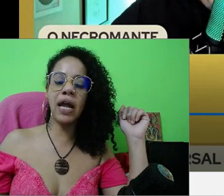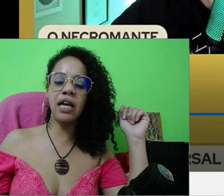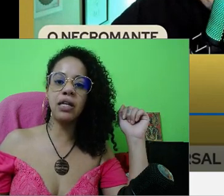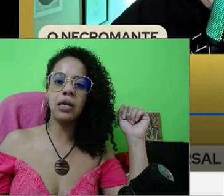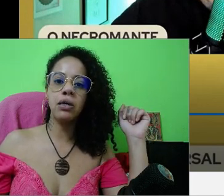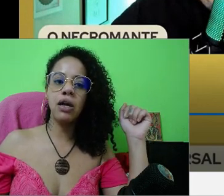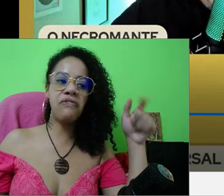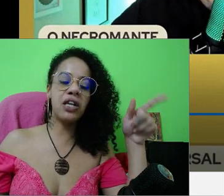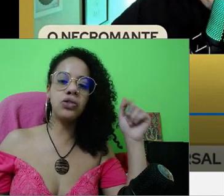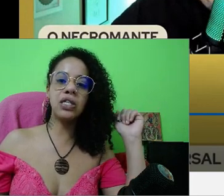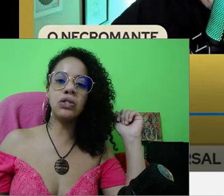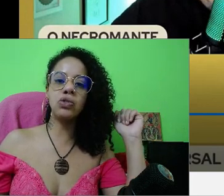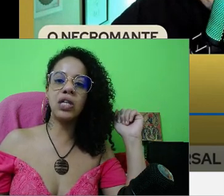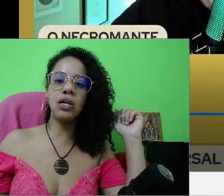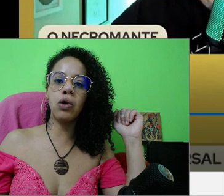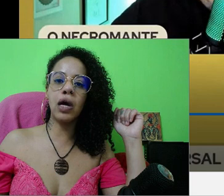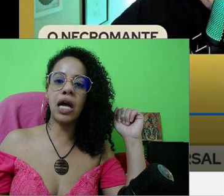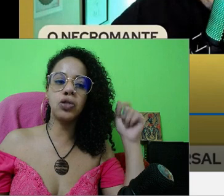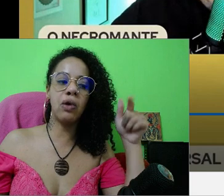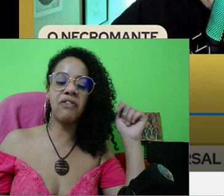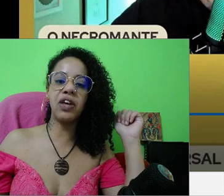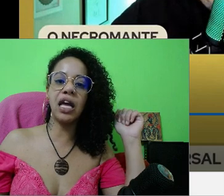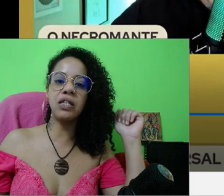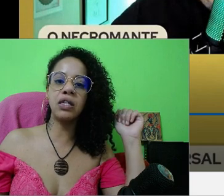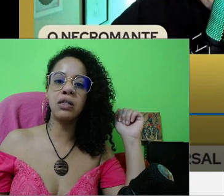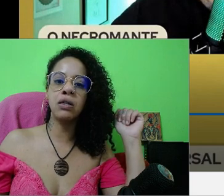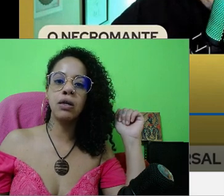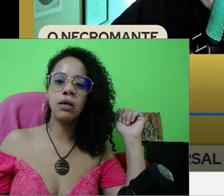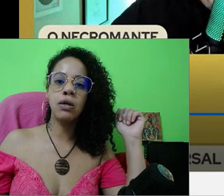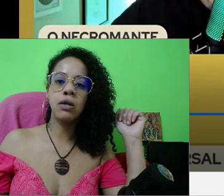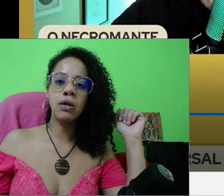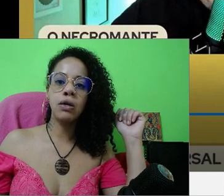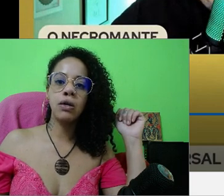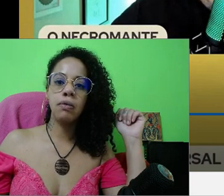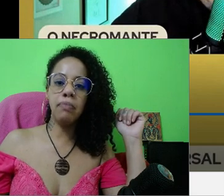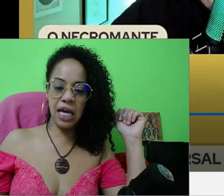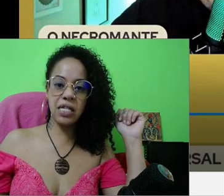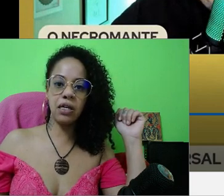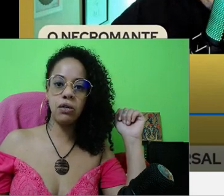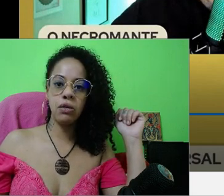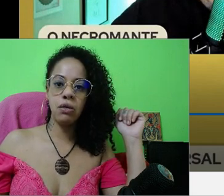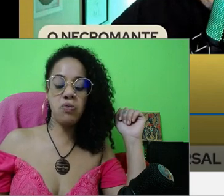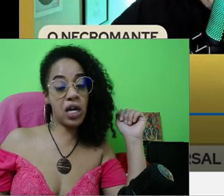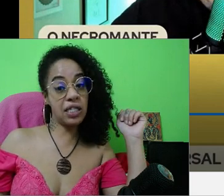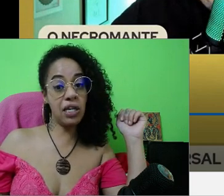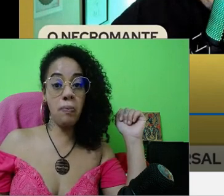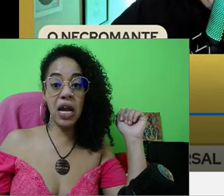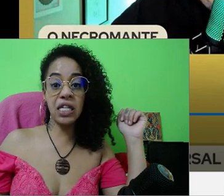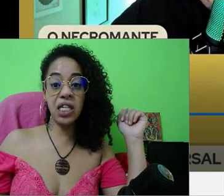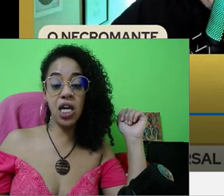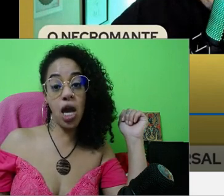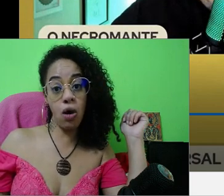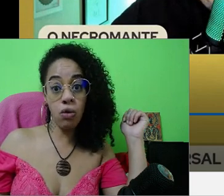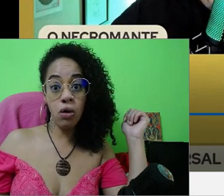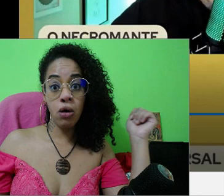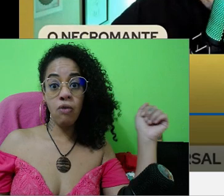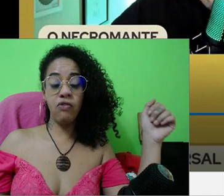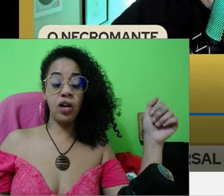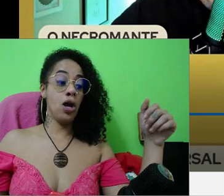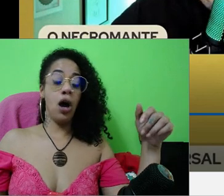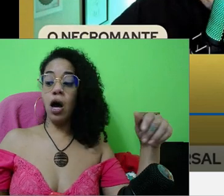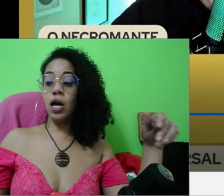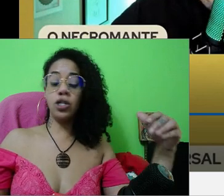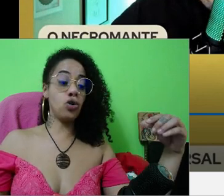a Live completa e fale dos assuntos ali colocados com referências beleza porque se não parece que eu